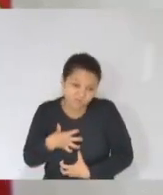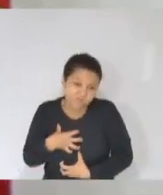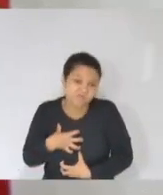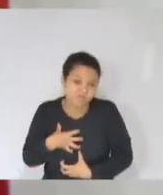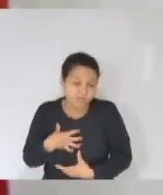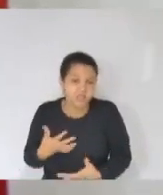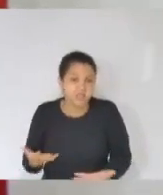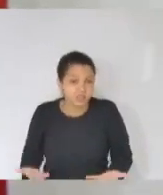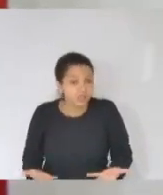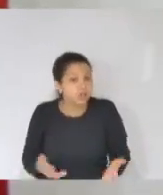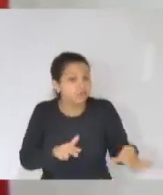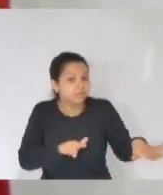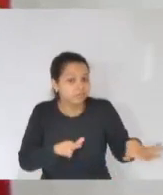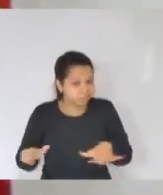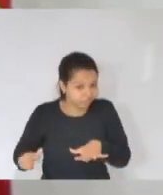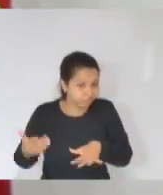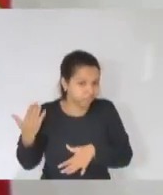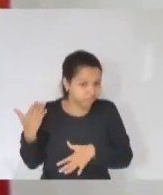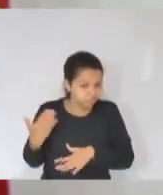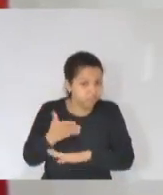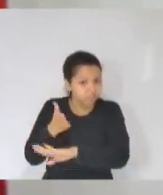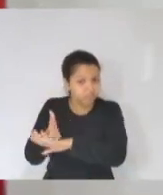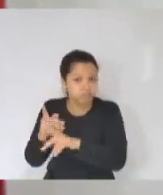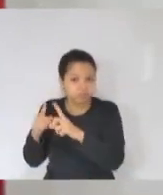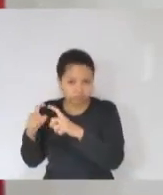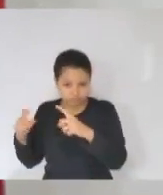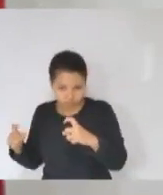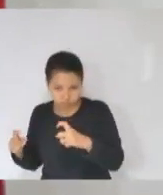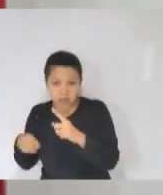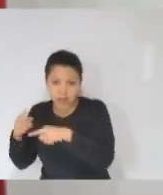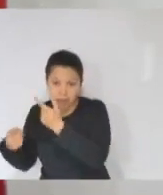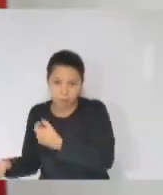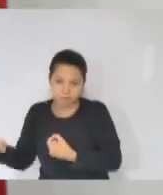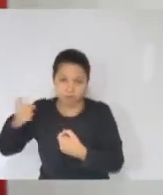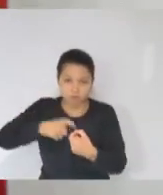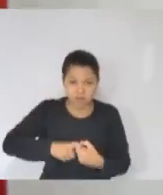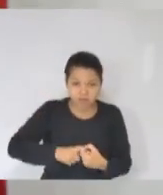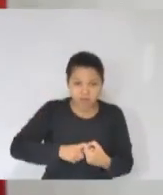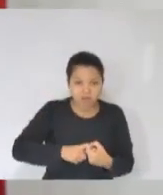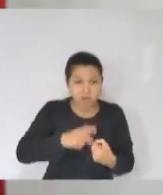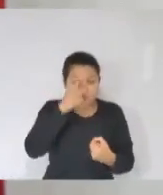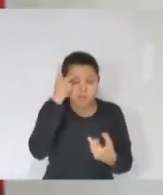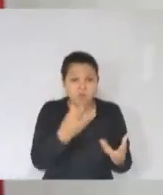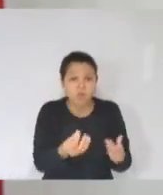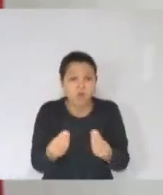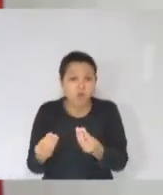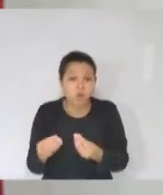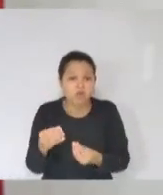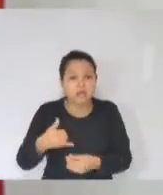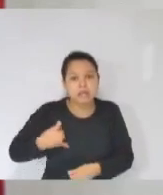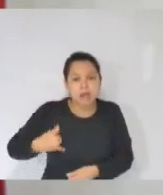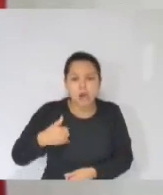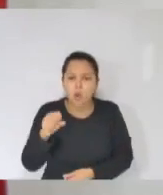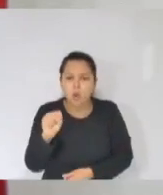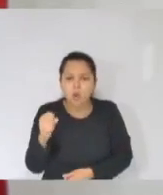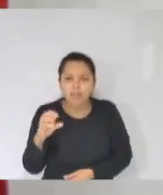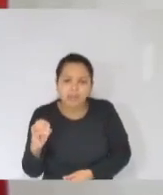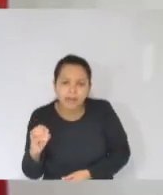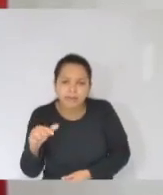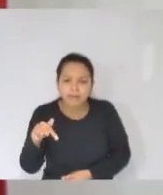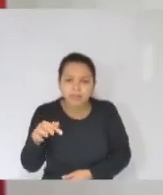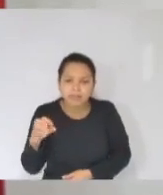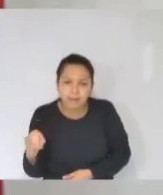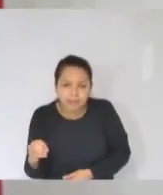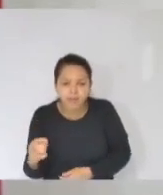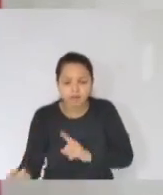em Brasília, quando voltamos, muitas pessoas de 70, 80 anos de idade vieram e perguntaram para o vice-prefeito,